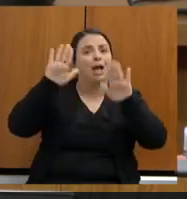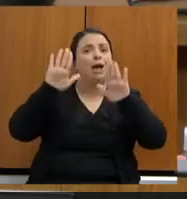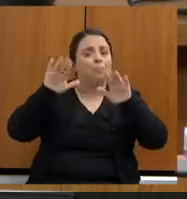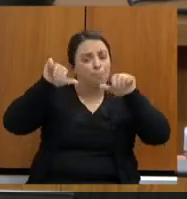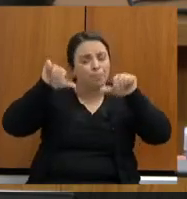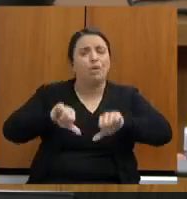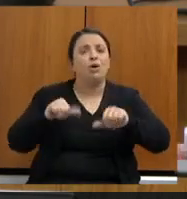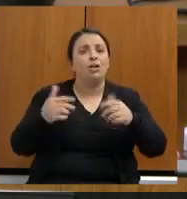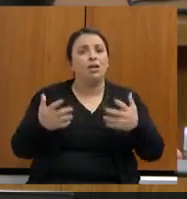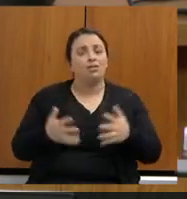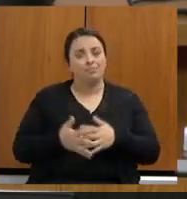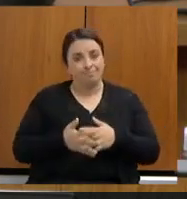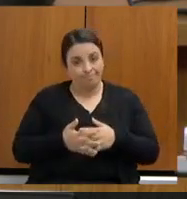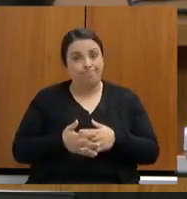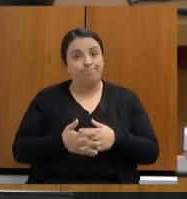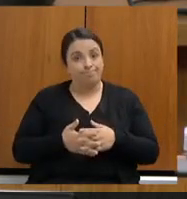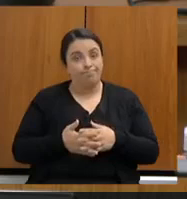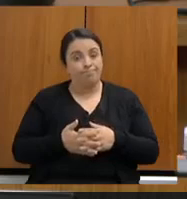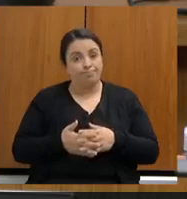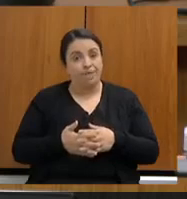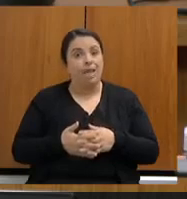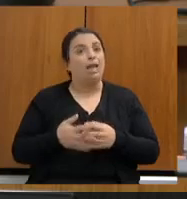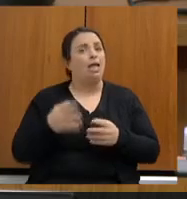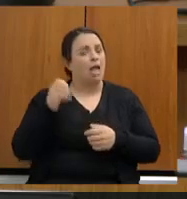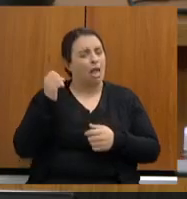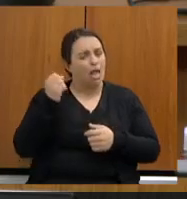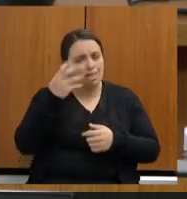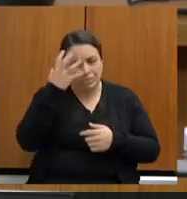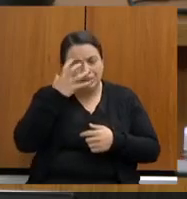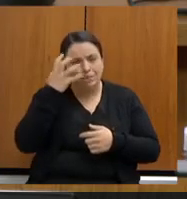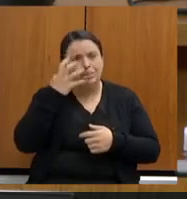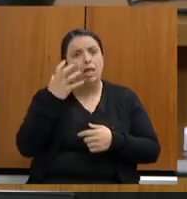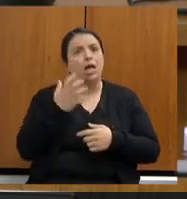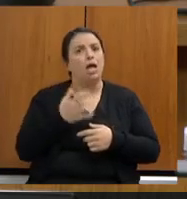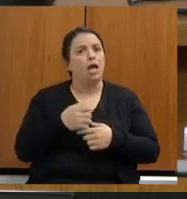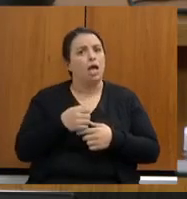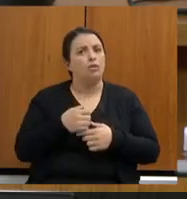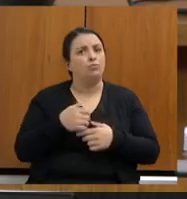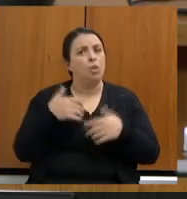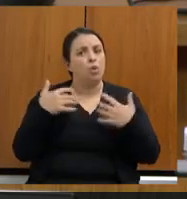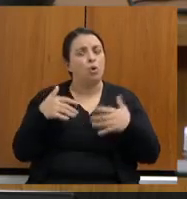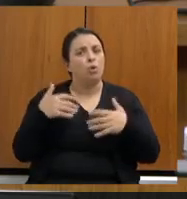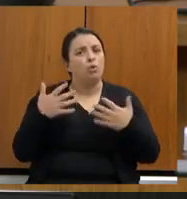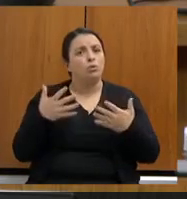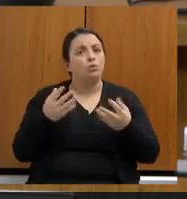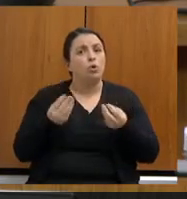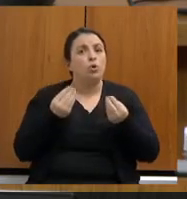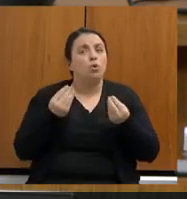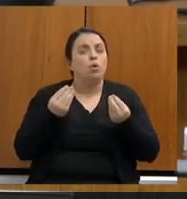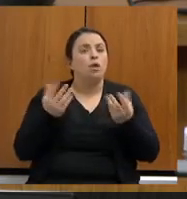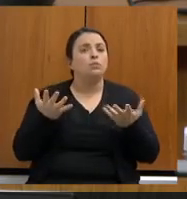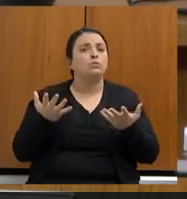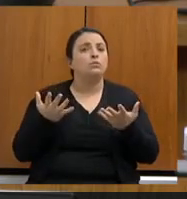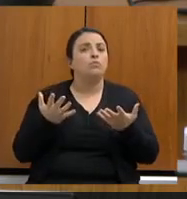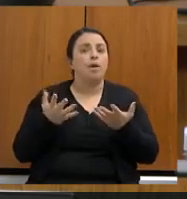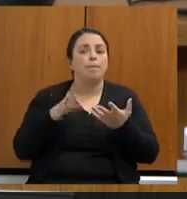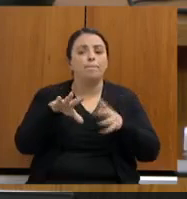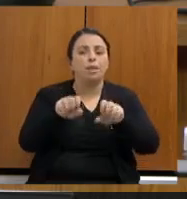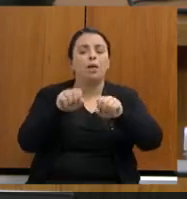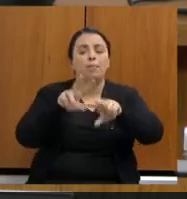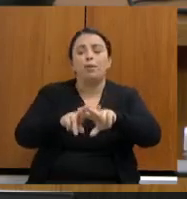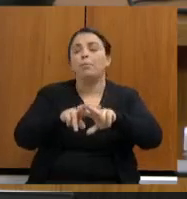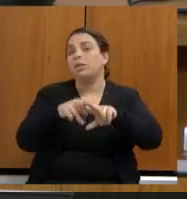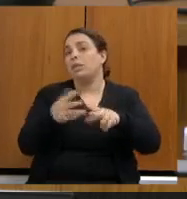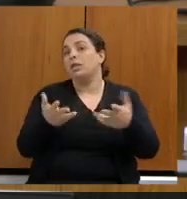lidera é gravíssima situação quantos mais nós vamos prender tem que ter o outro lado não é